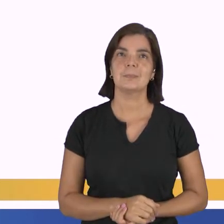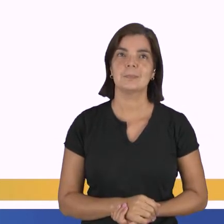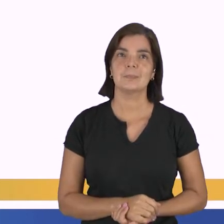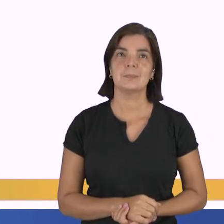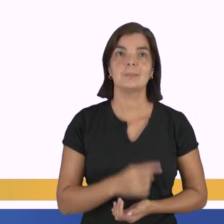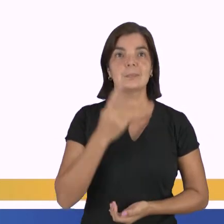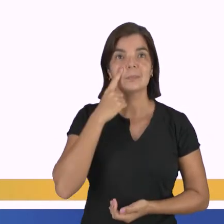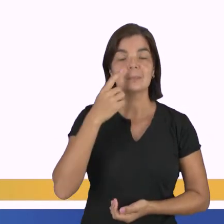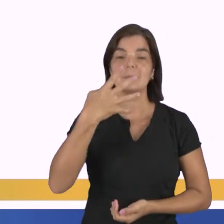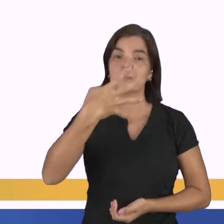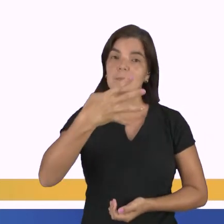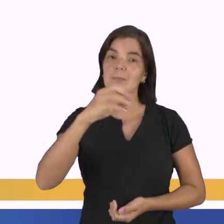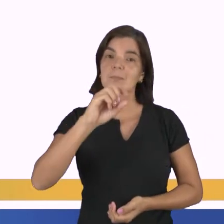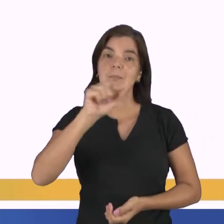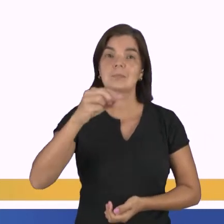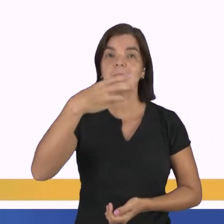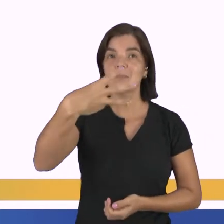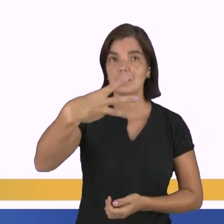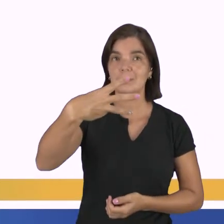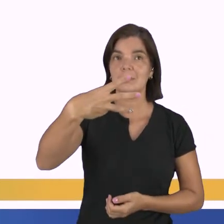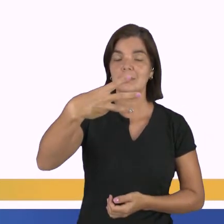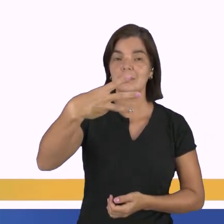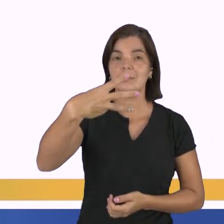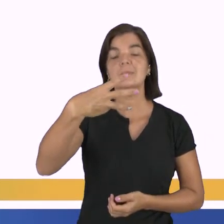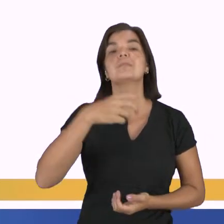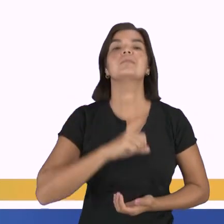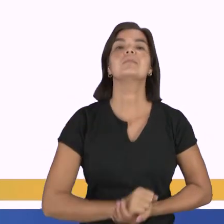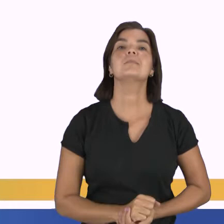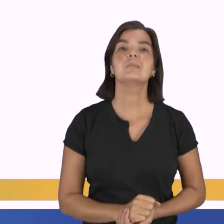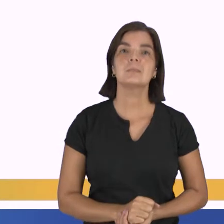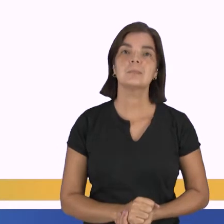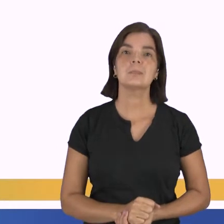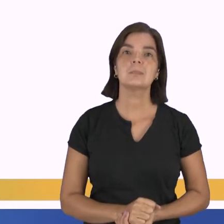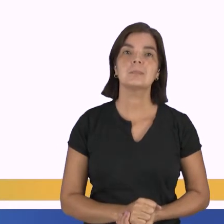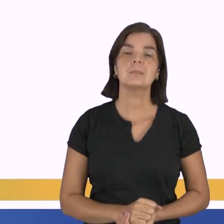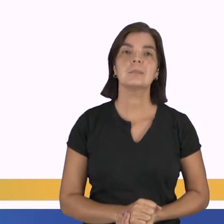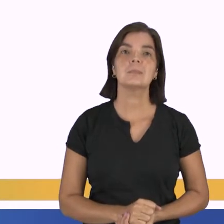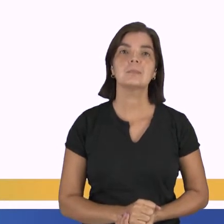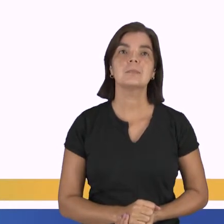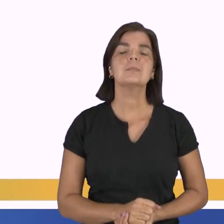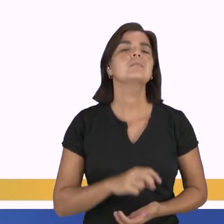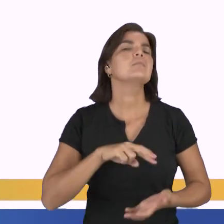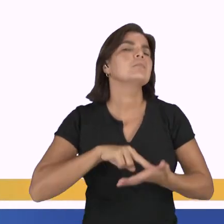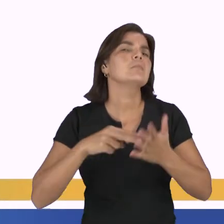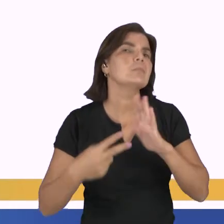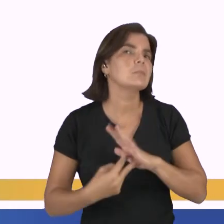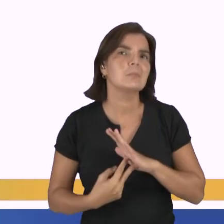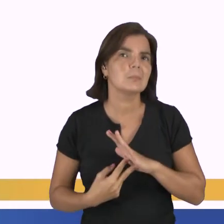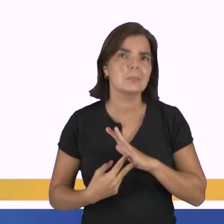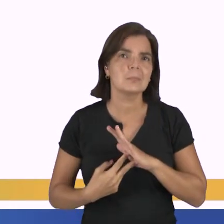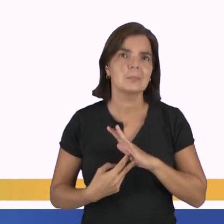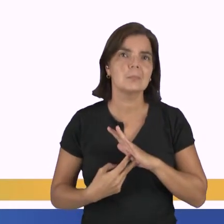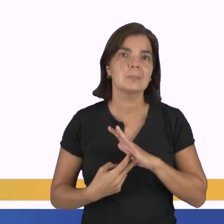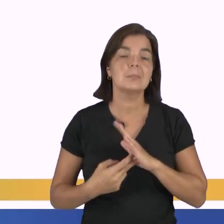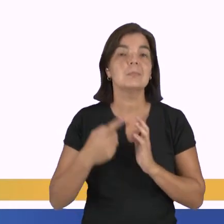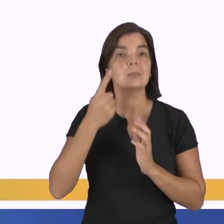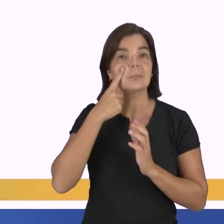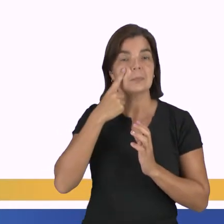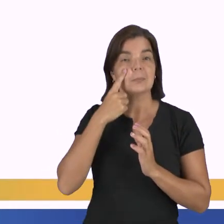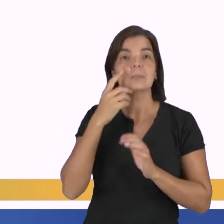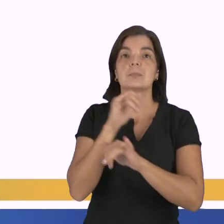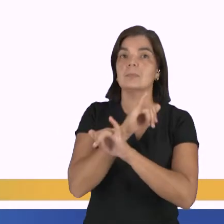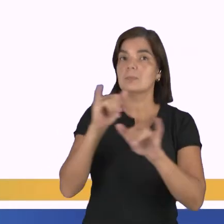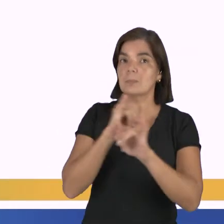Ah tá vamos observar Qual é a maior temperatura 40,3 tá e o que que significa isso aqui ó a